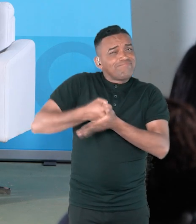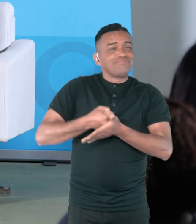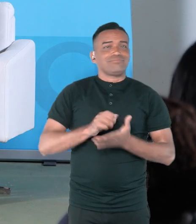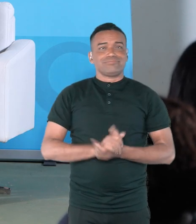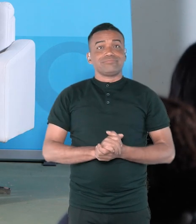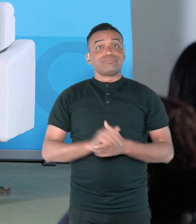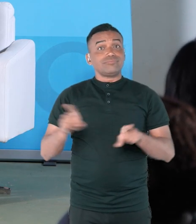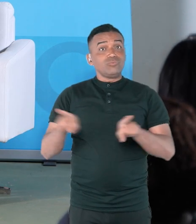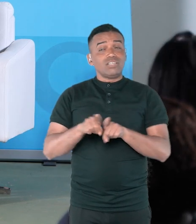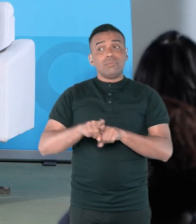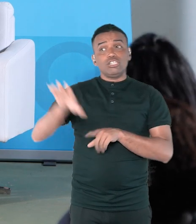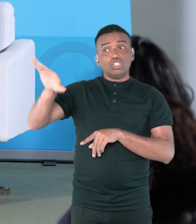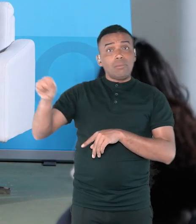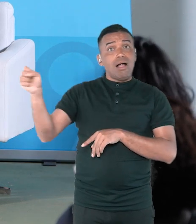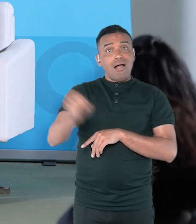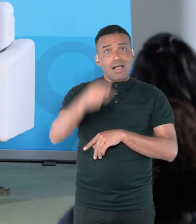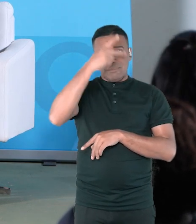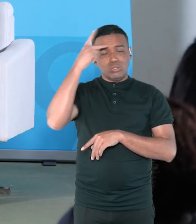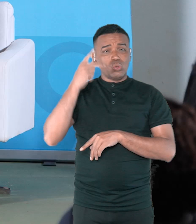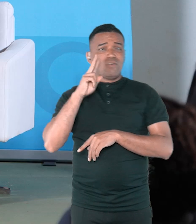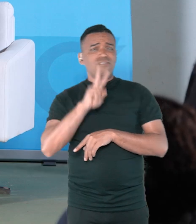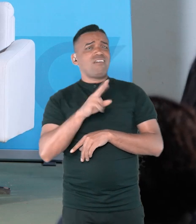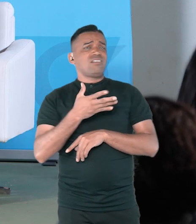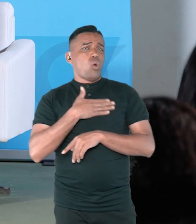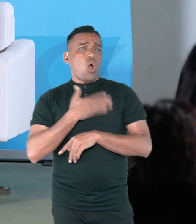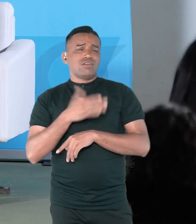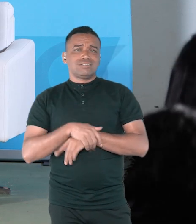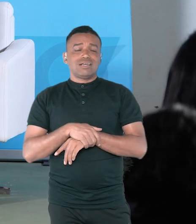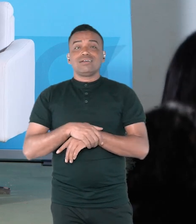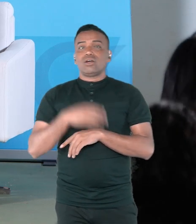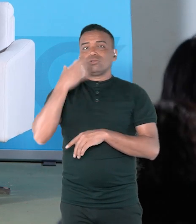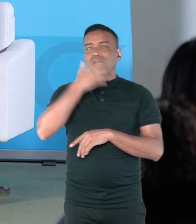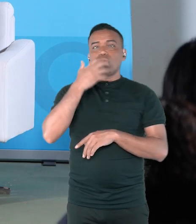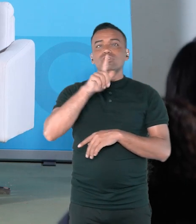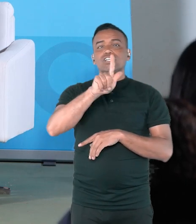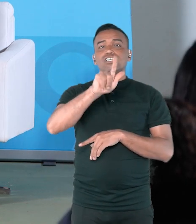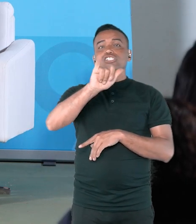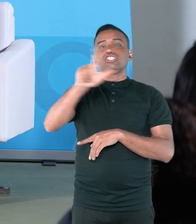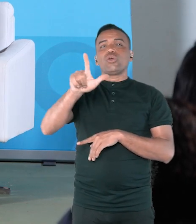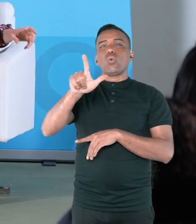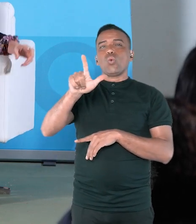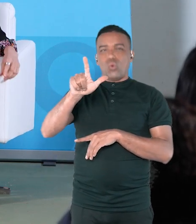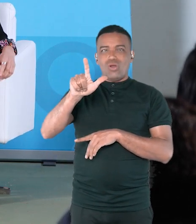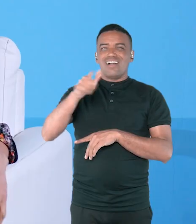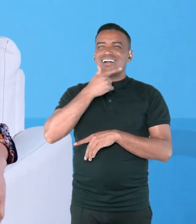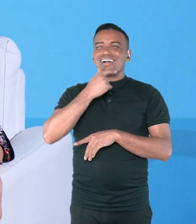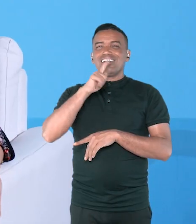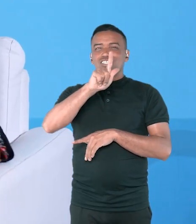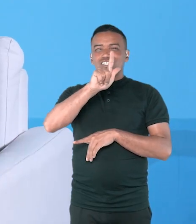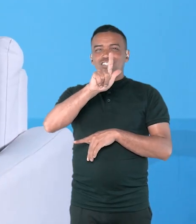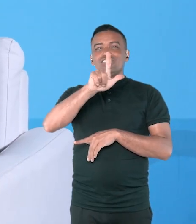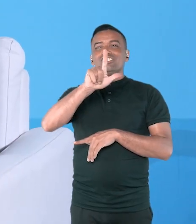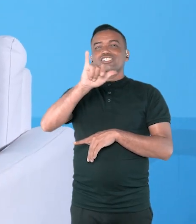e também chamar a pessoa para ver uma coisa que ela nem sabe que gosta. Tem uma música do Gil que fala isso, eu esqueci, mas